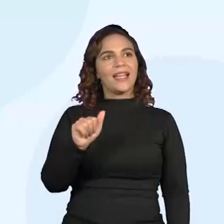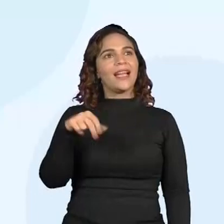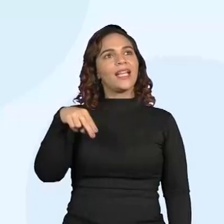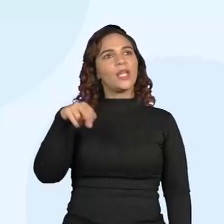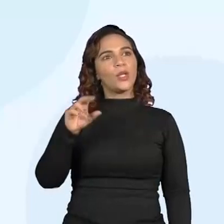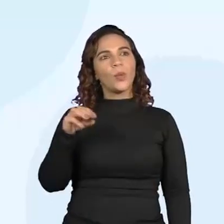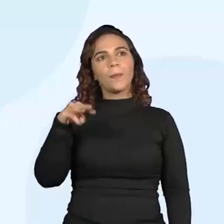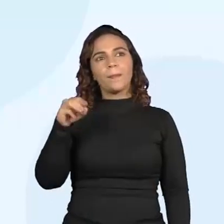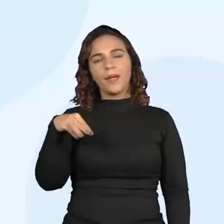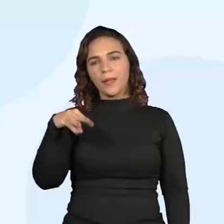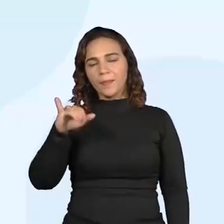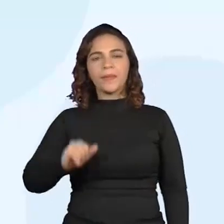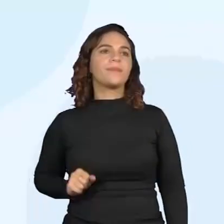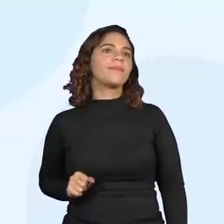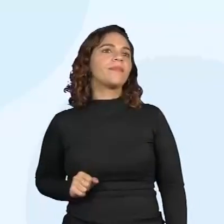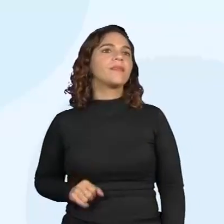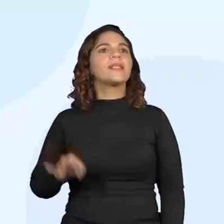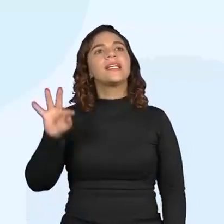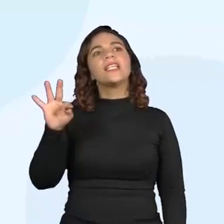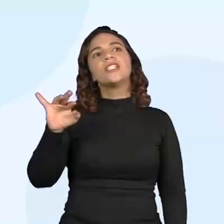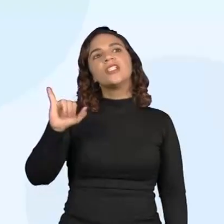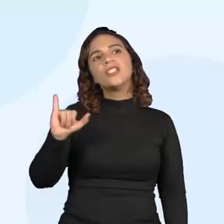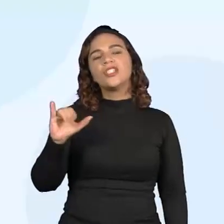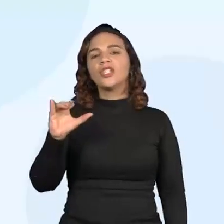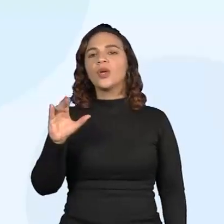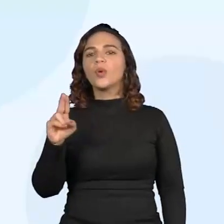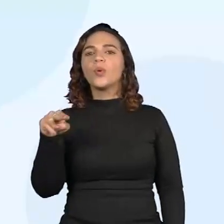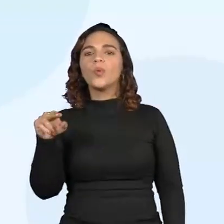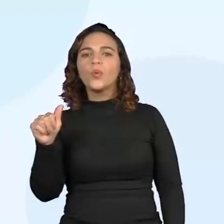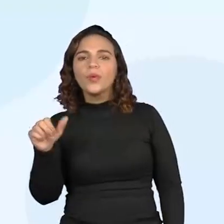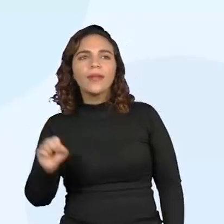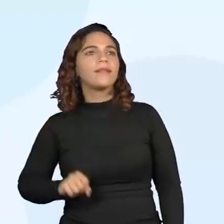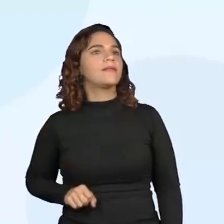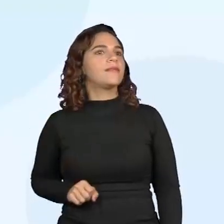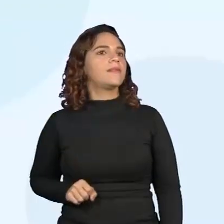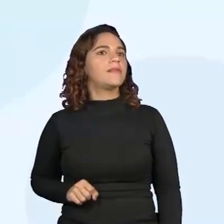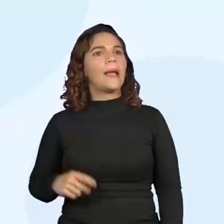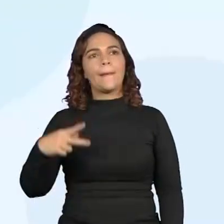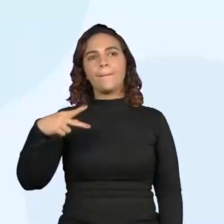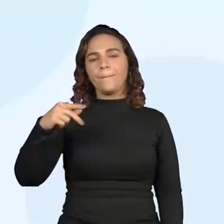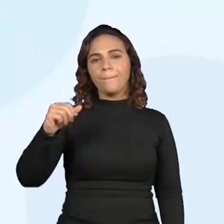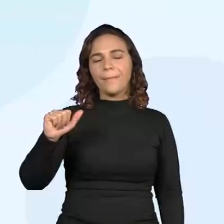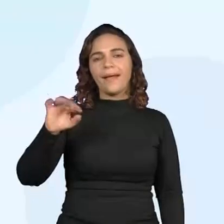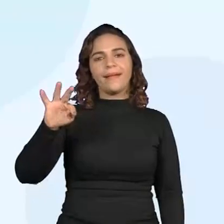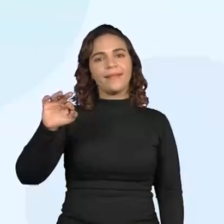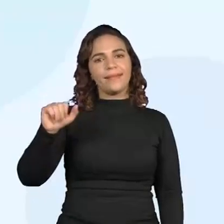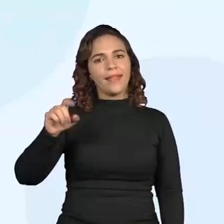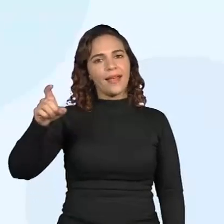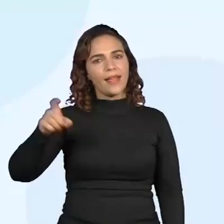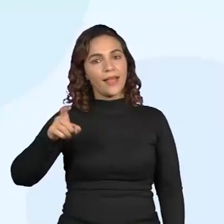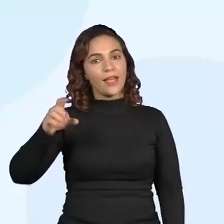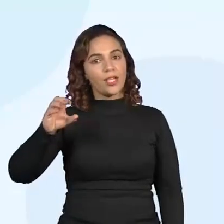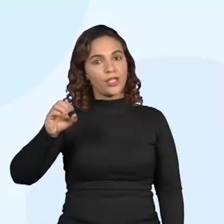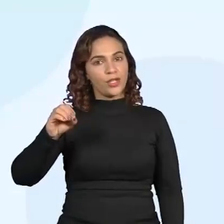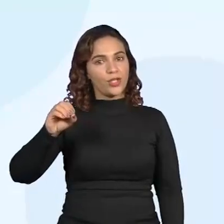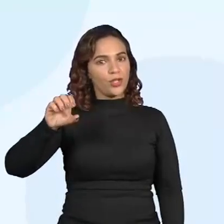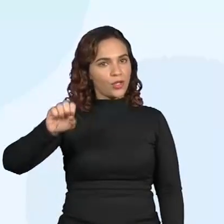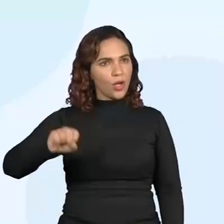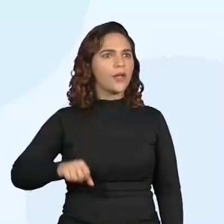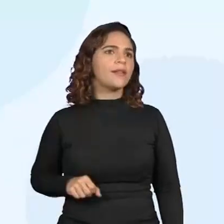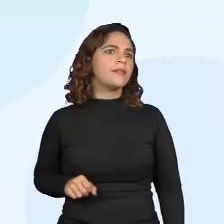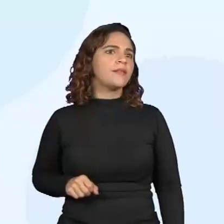Ticunas, Tupiniquins, Xetás, Pataxós, Macuna. Nós temos